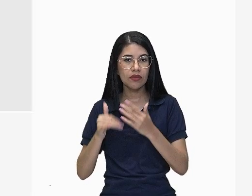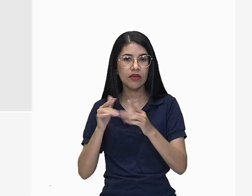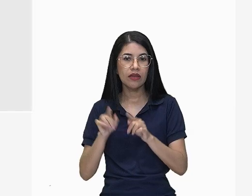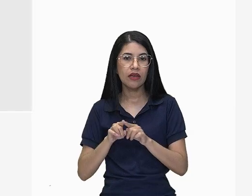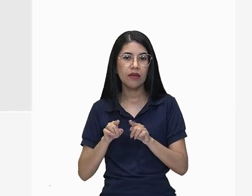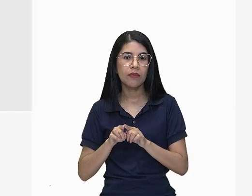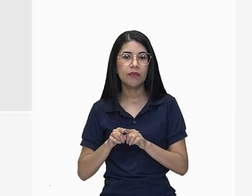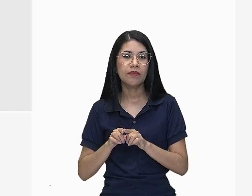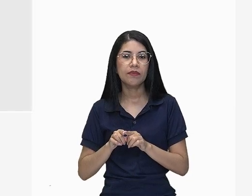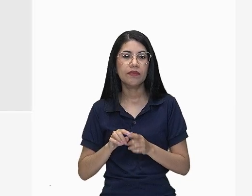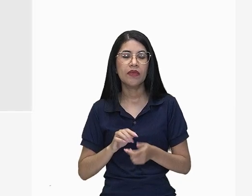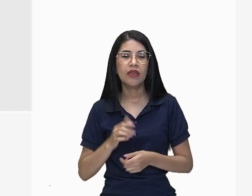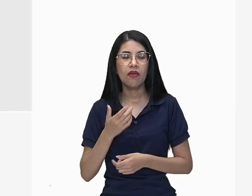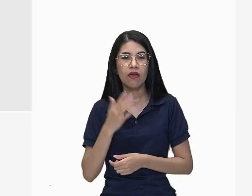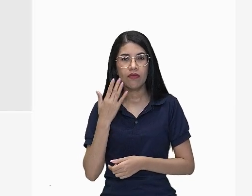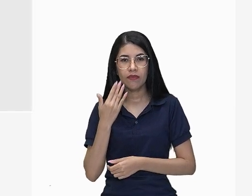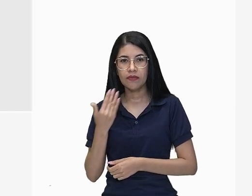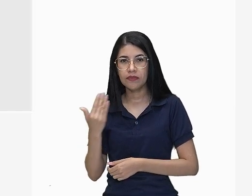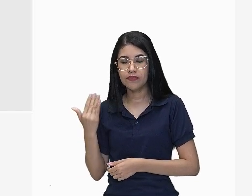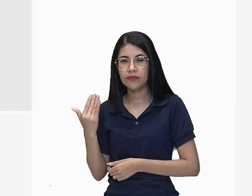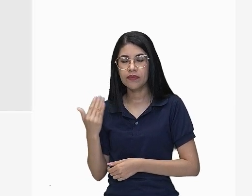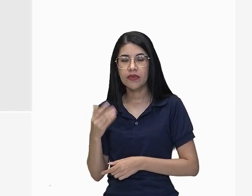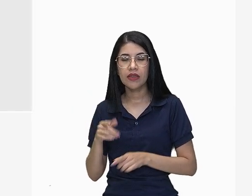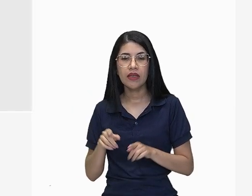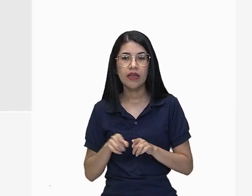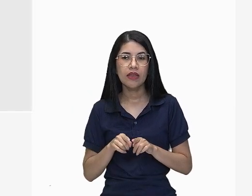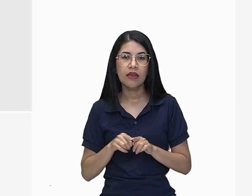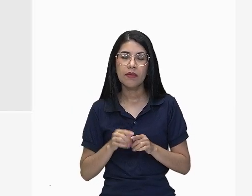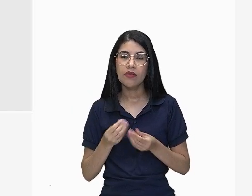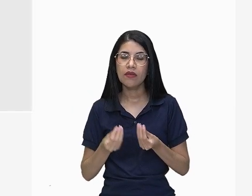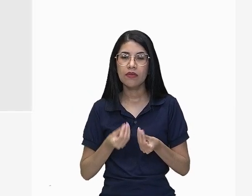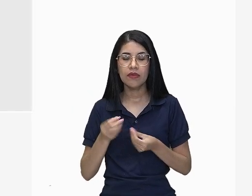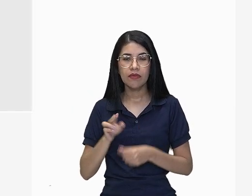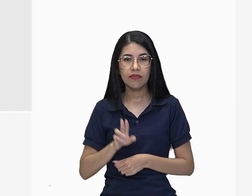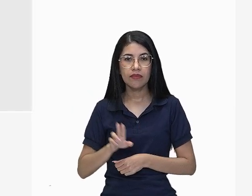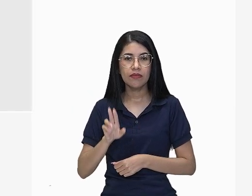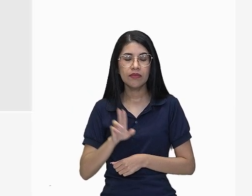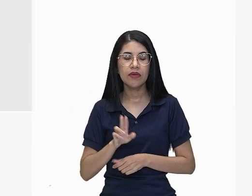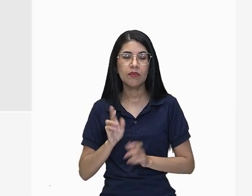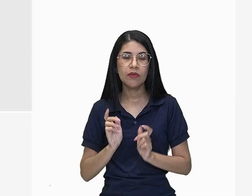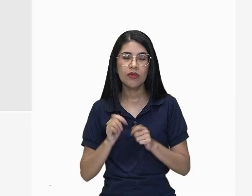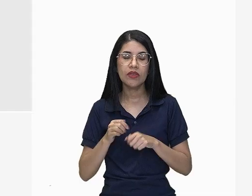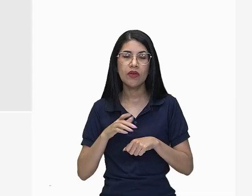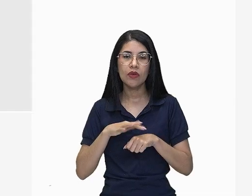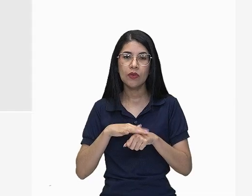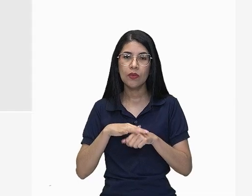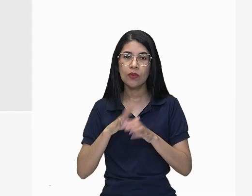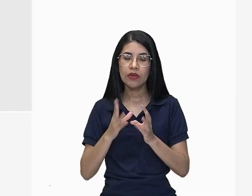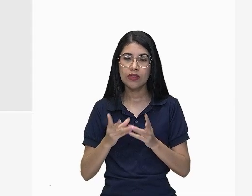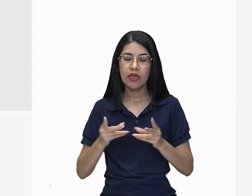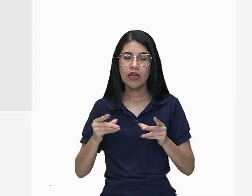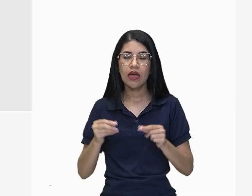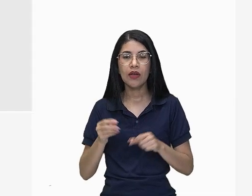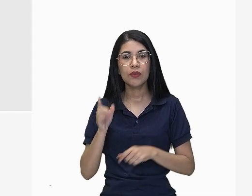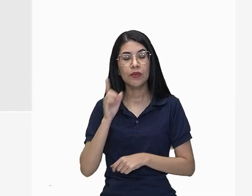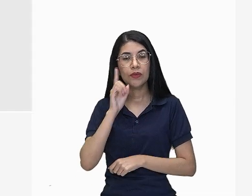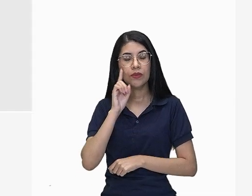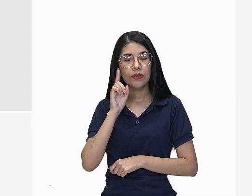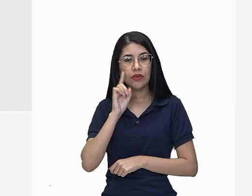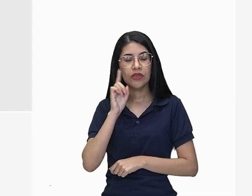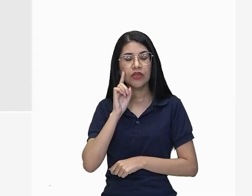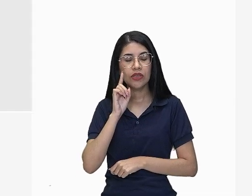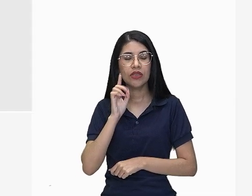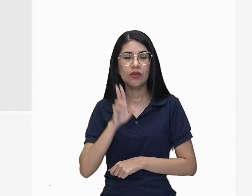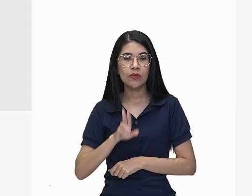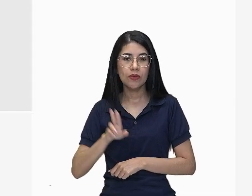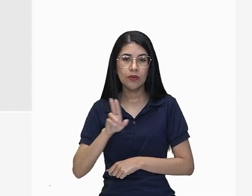flavonoides, alcaloides, monoterpenos, que esses aí vão ser utilizados para tratamentos no dia a dia, quando você usar